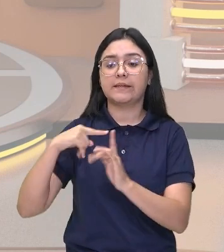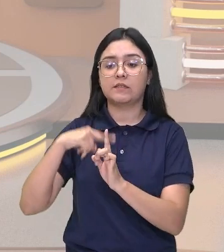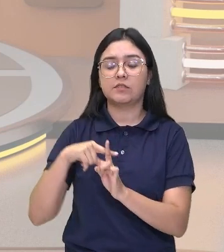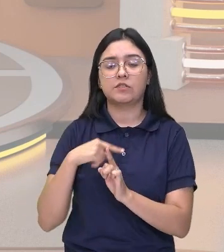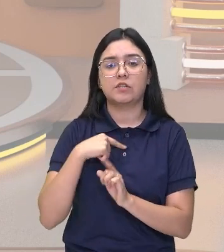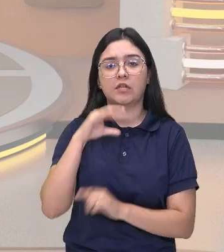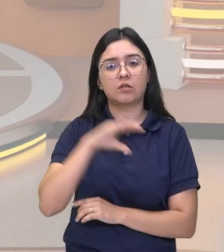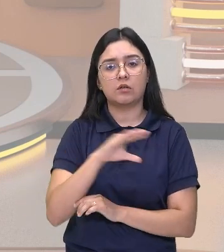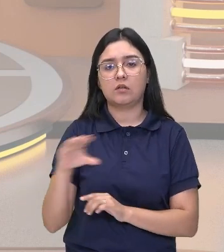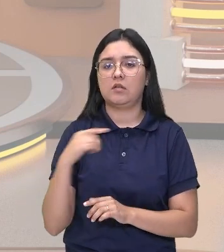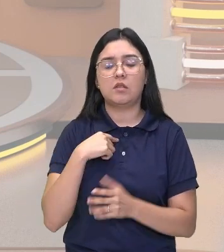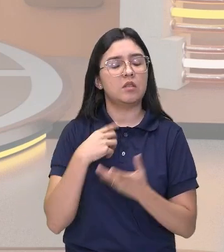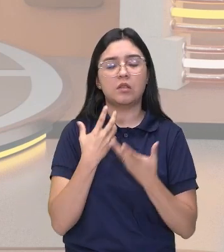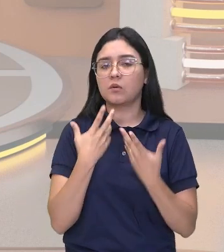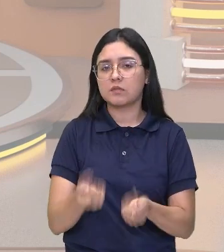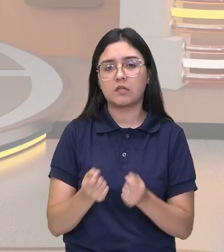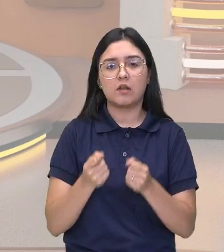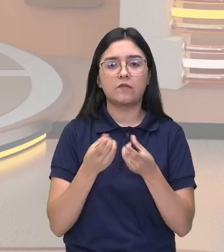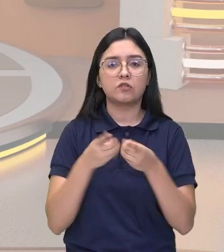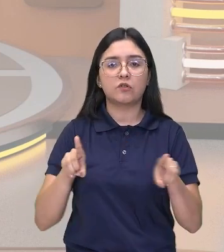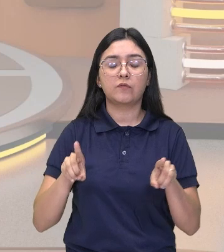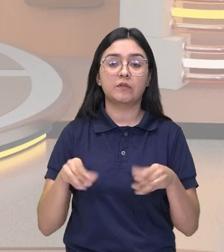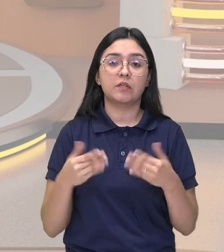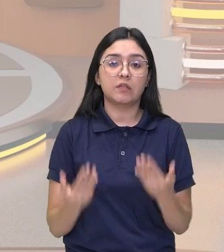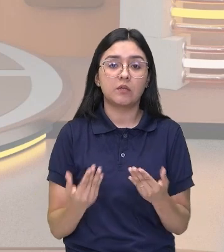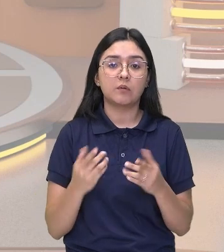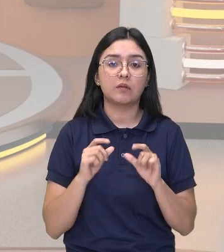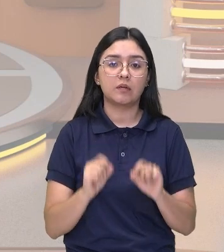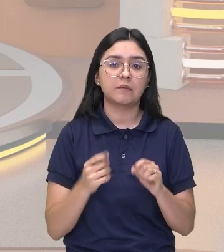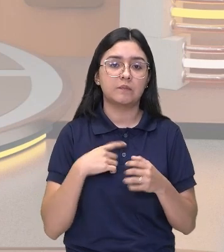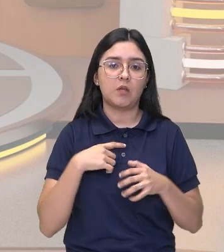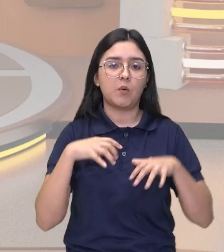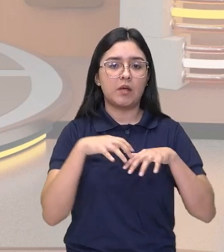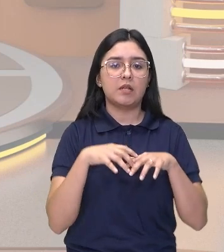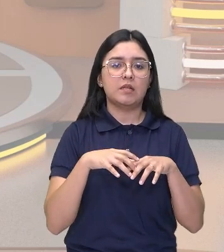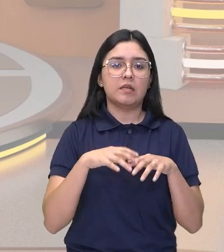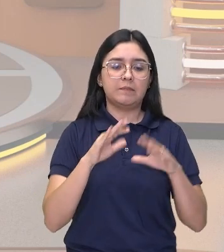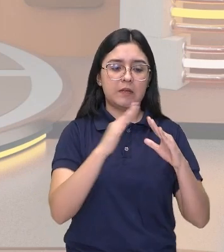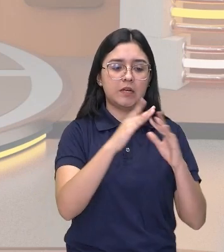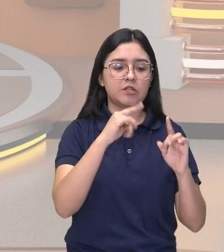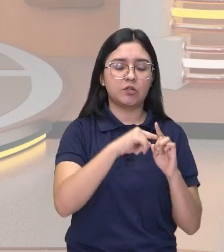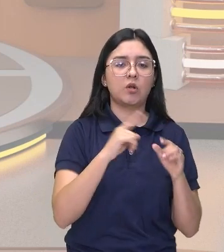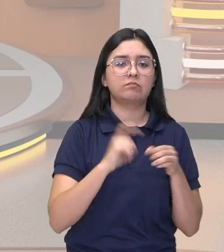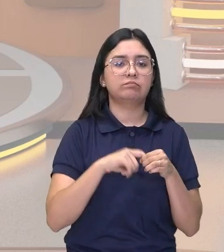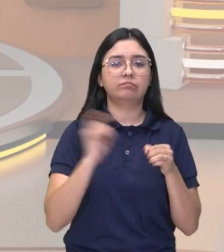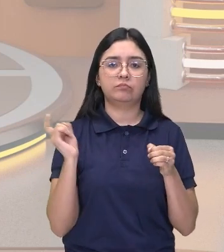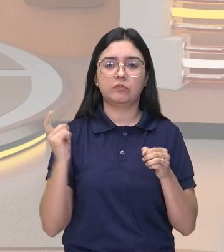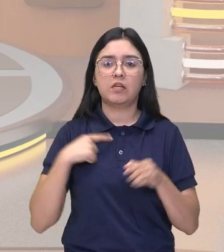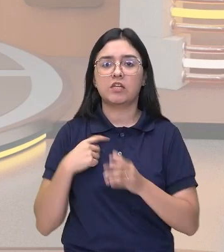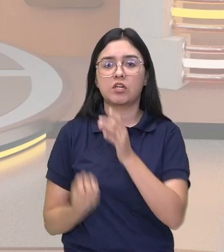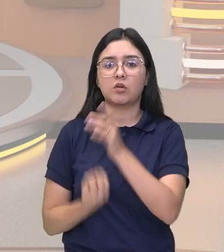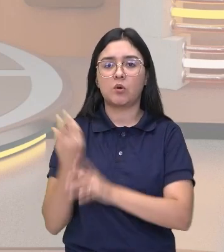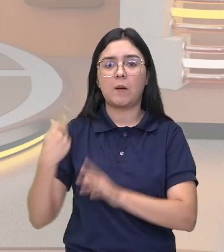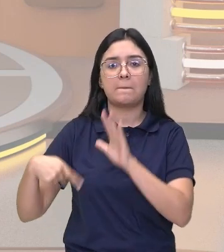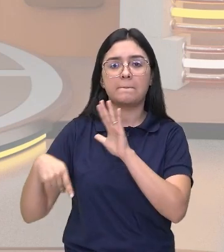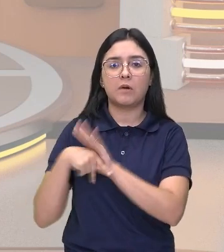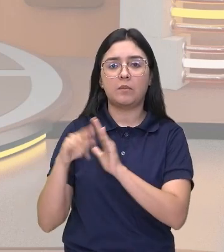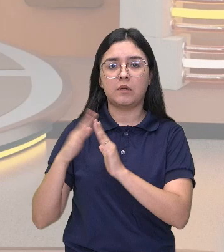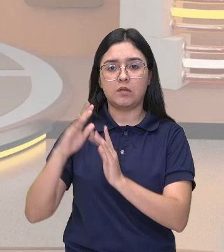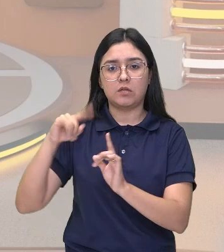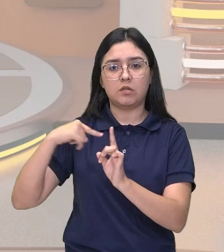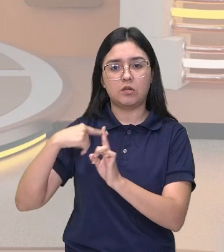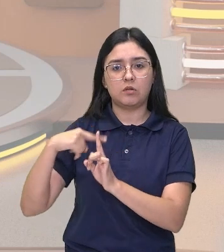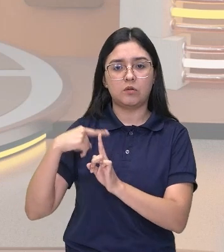seu divórcio, ele resolveu, então, romper vínculos com a Igreja Católica e fundar a sua própria igreja, a Igreja